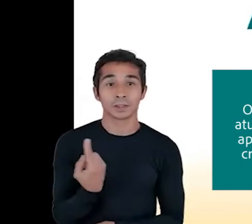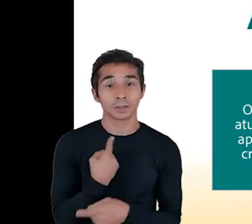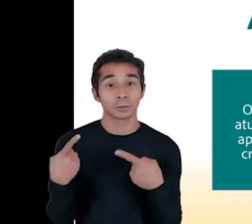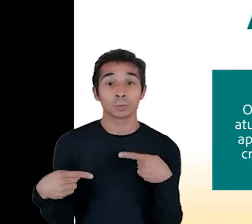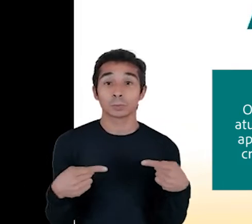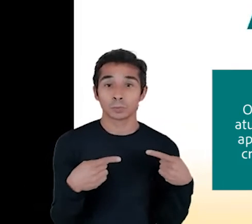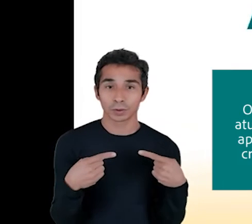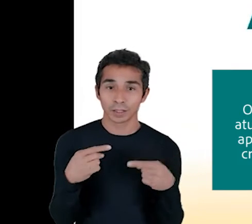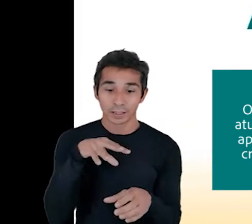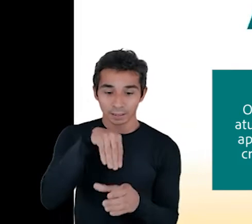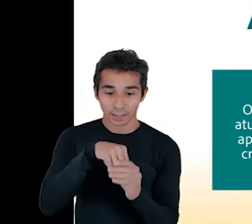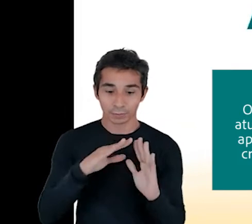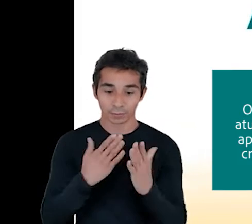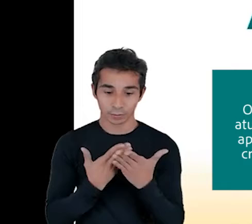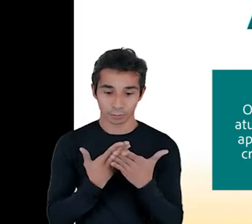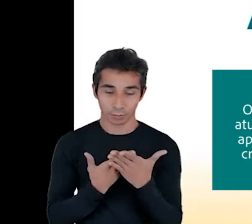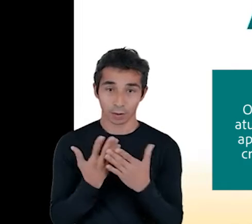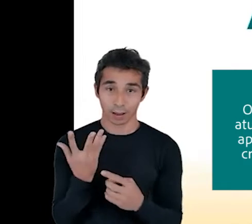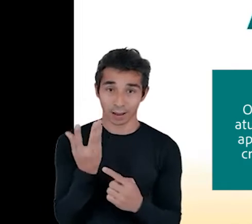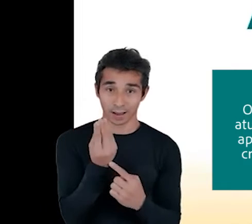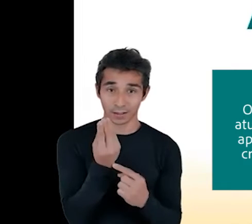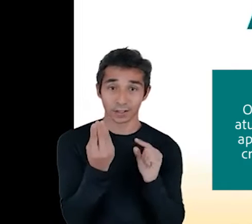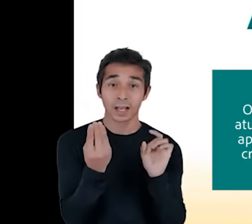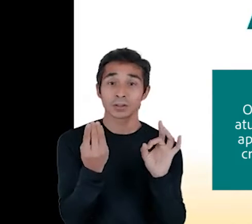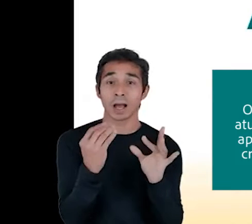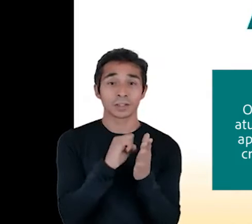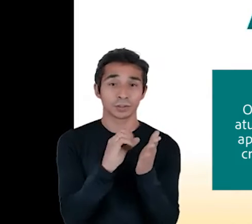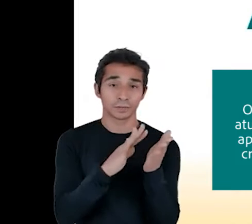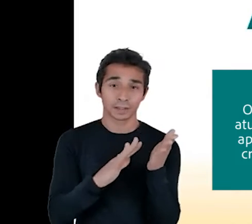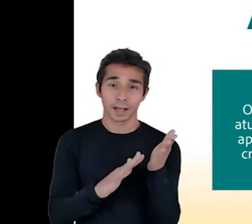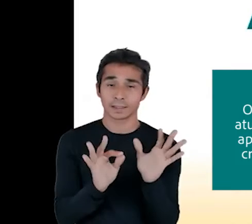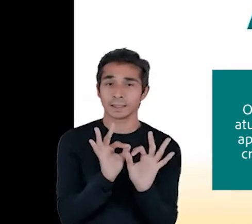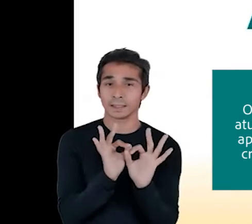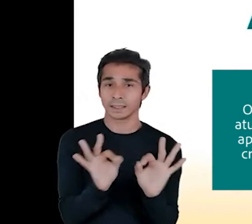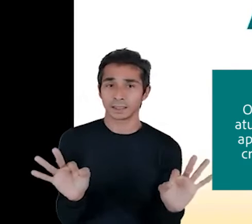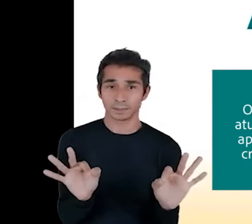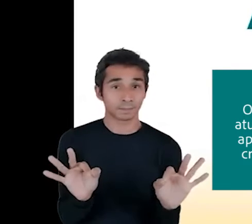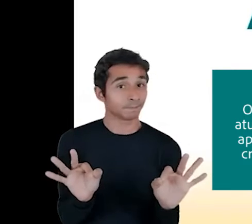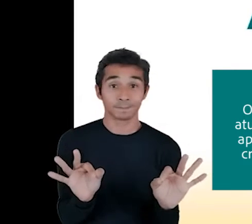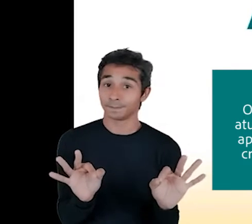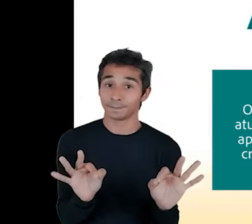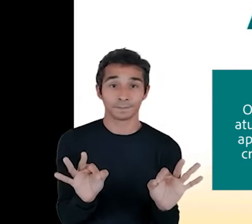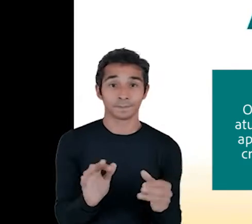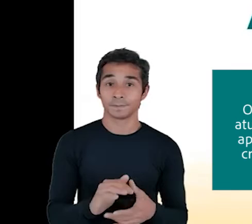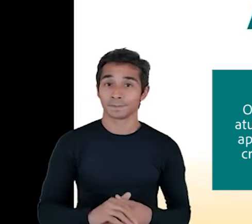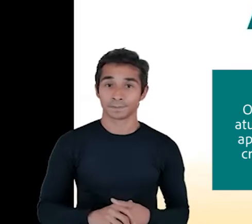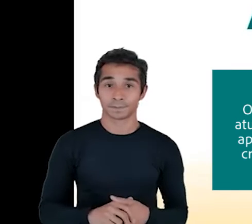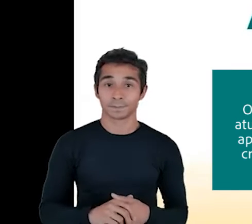Da arte nas escolas, não só como uma mera atividade em si, né, mas ela também se tornou